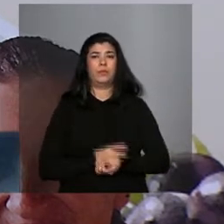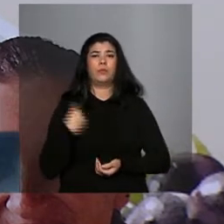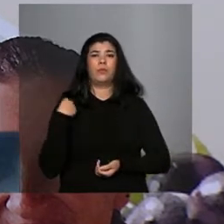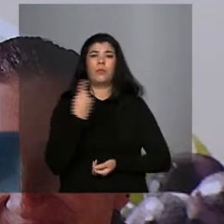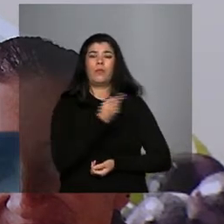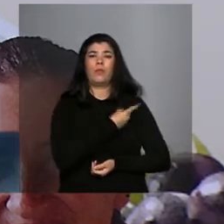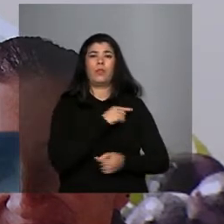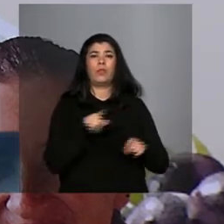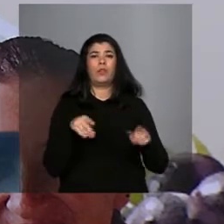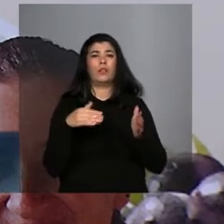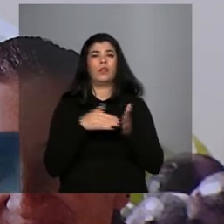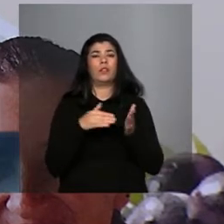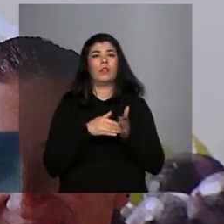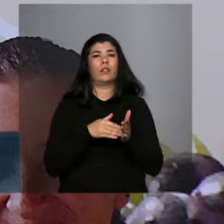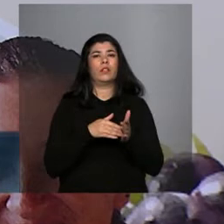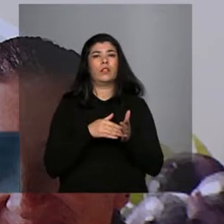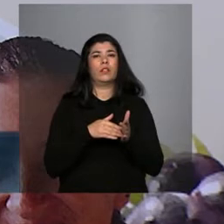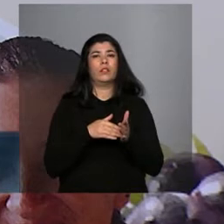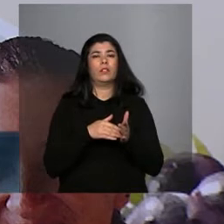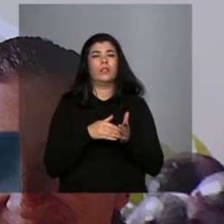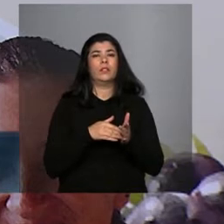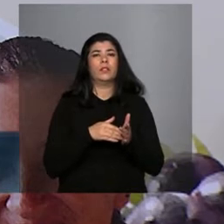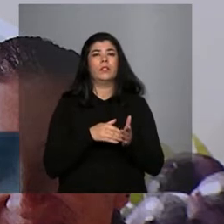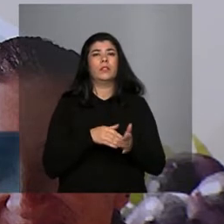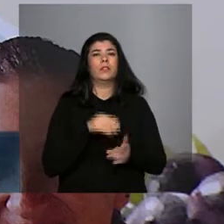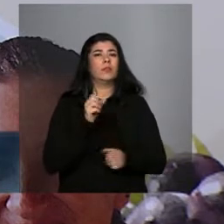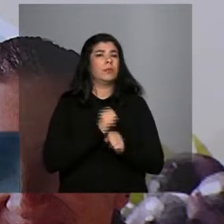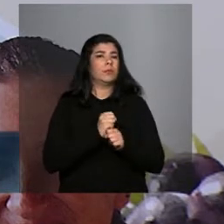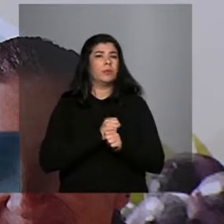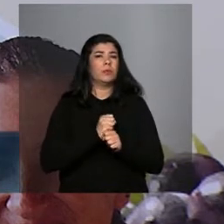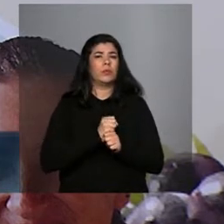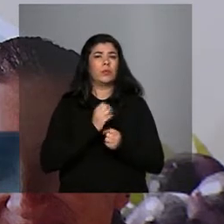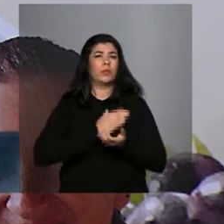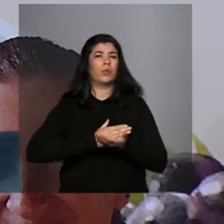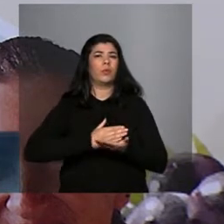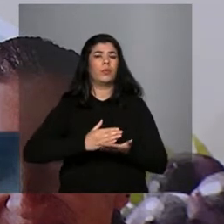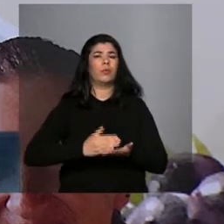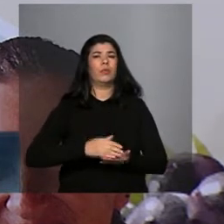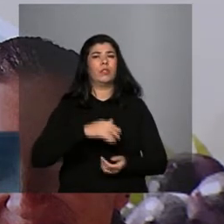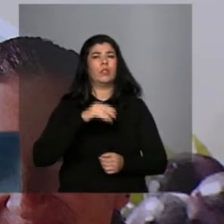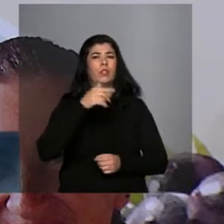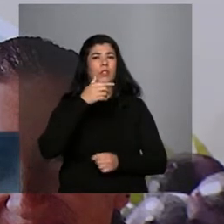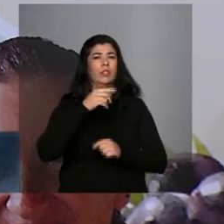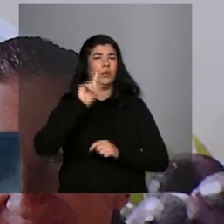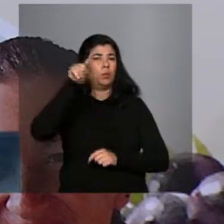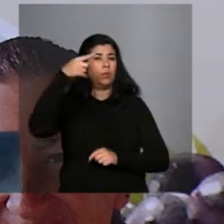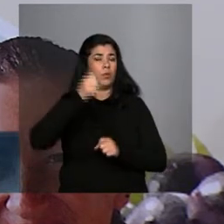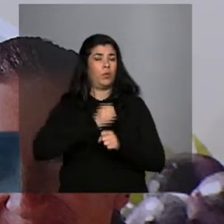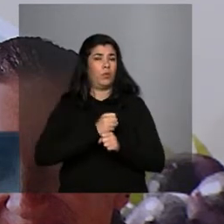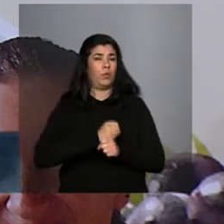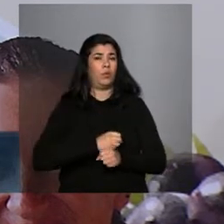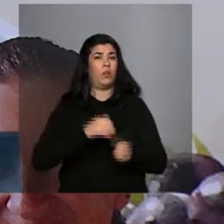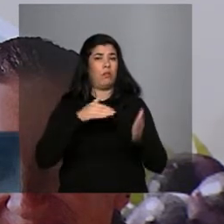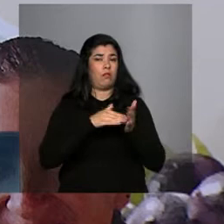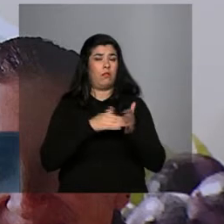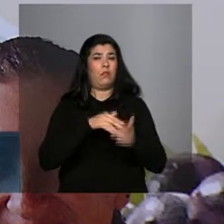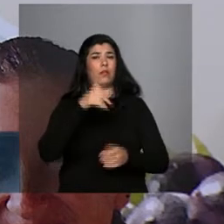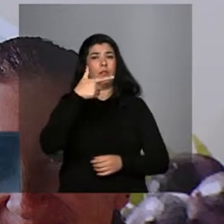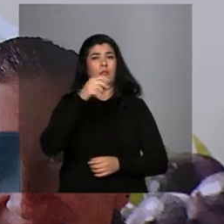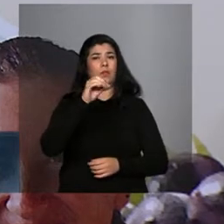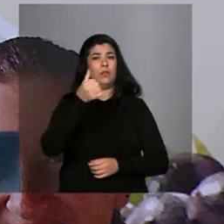Nós, até o final desse ano, a partir de 2016, portanto, até